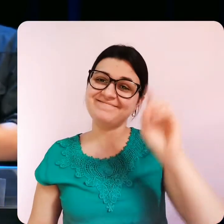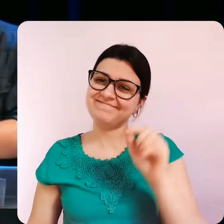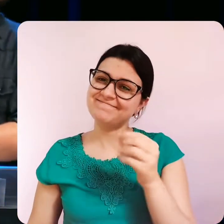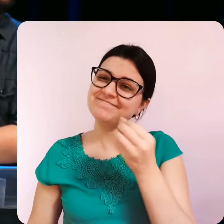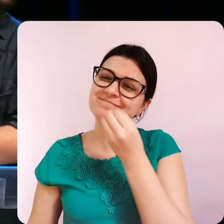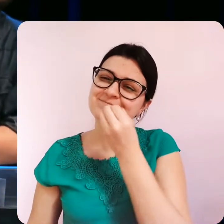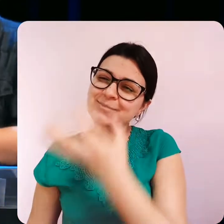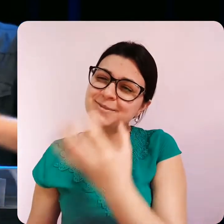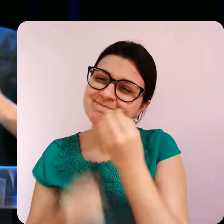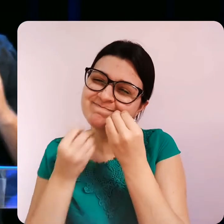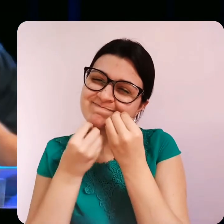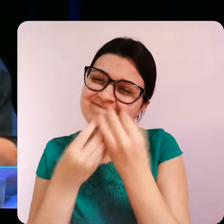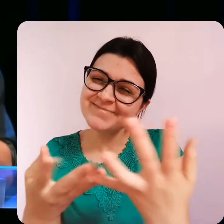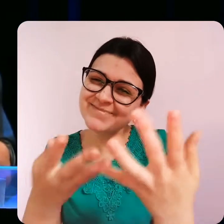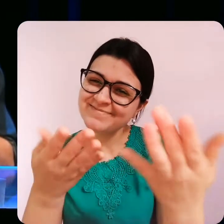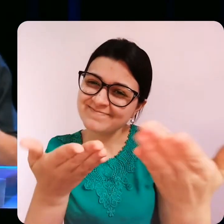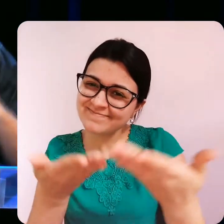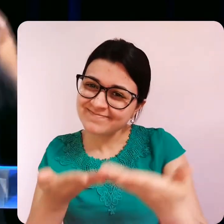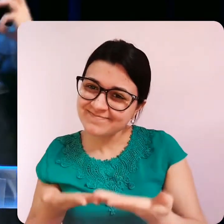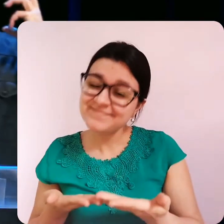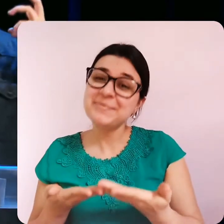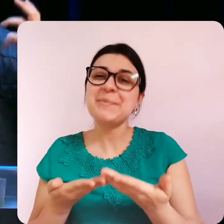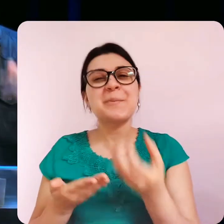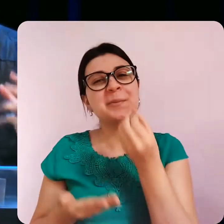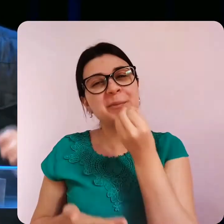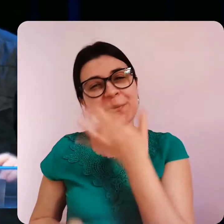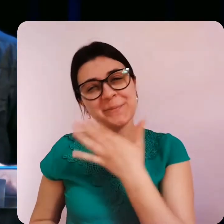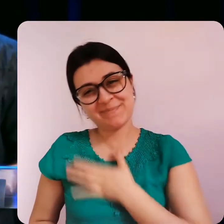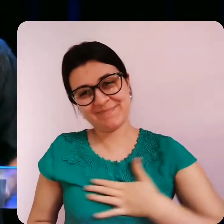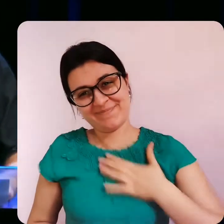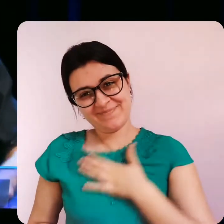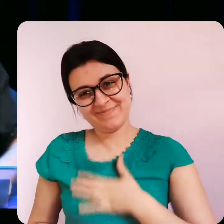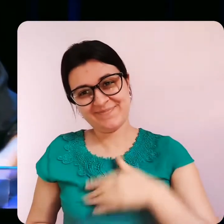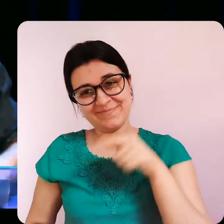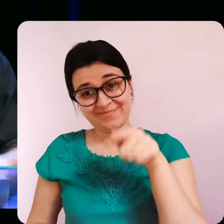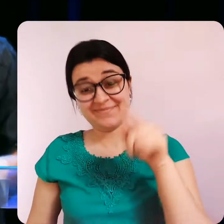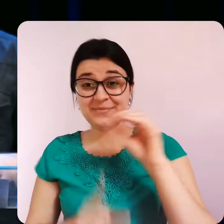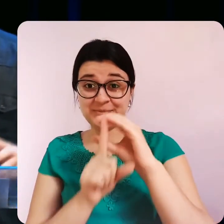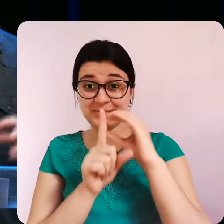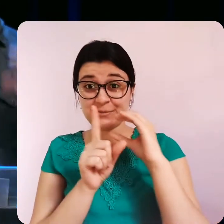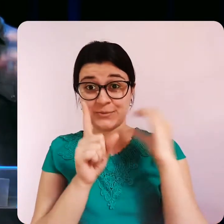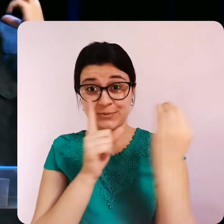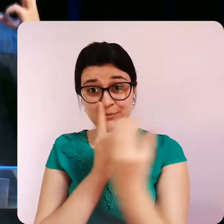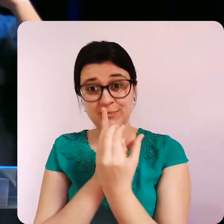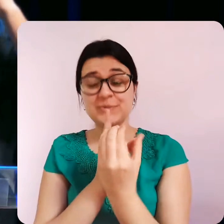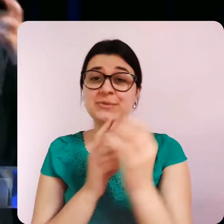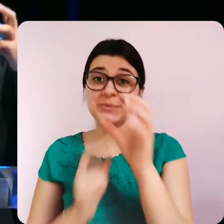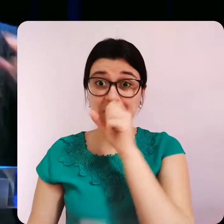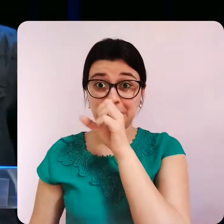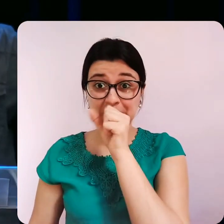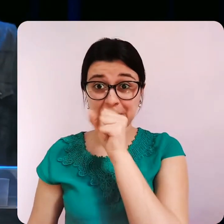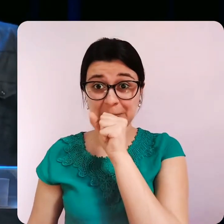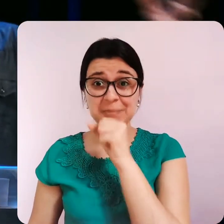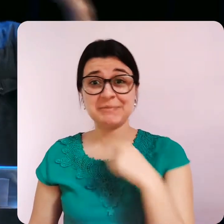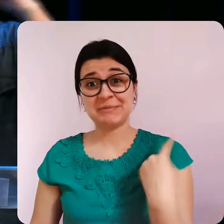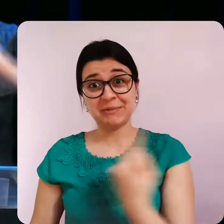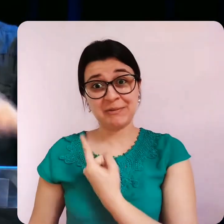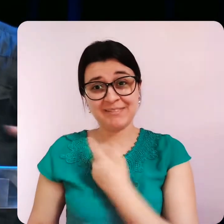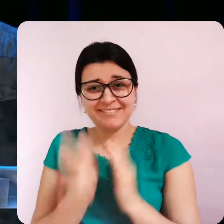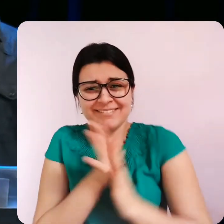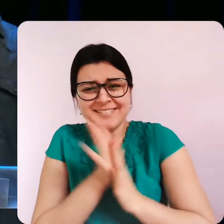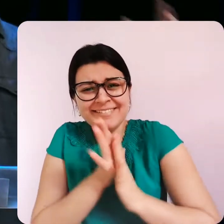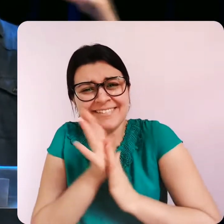muito bem-vindo. Que bom receber você aqui em mais um culto de sábado, nesse tempo em que nós estamos ansiosos para